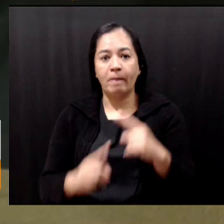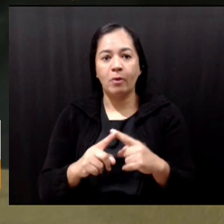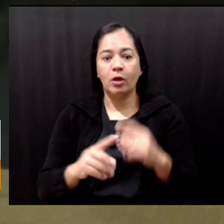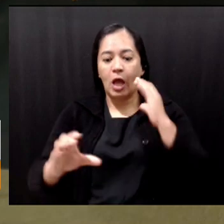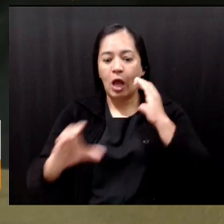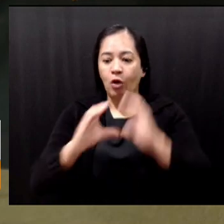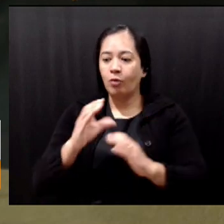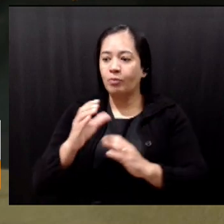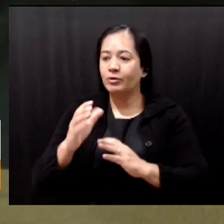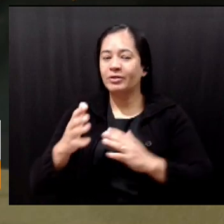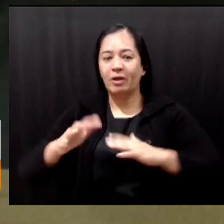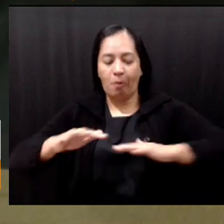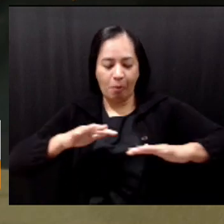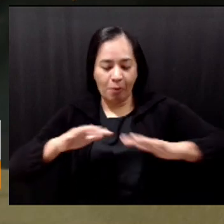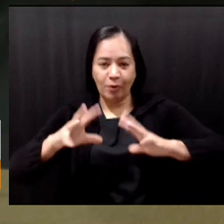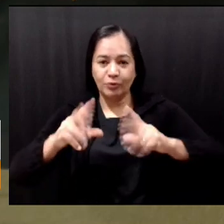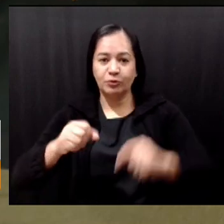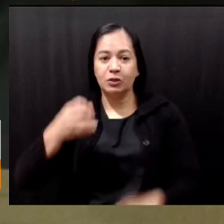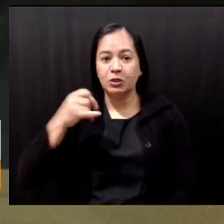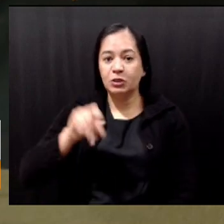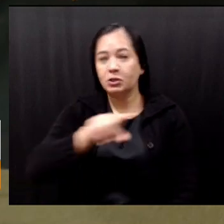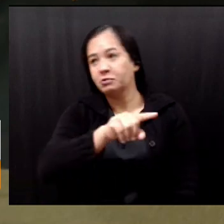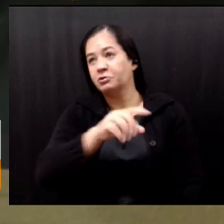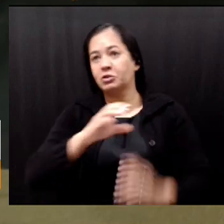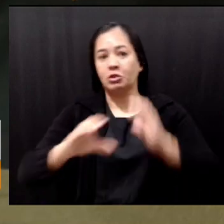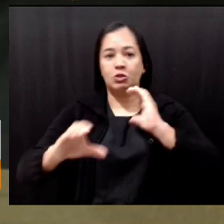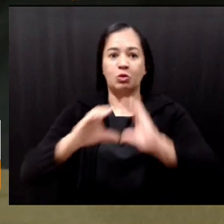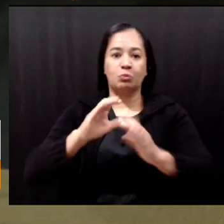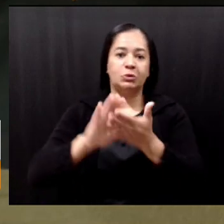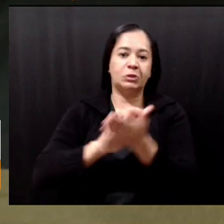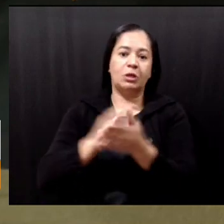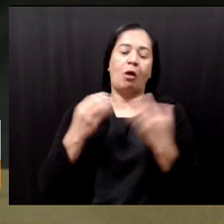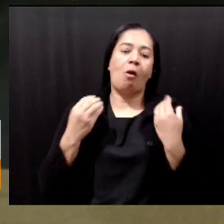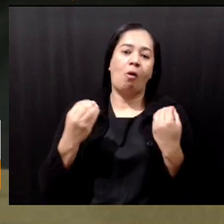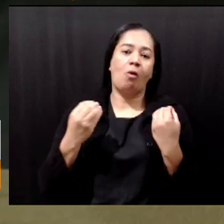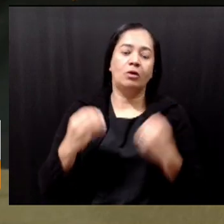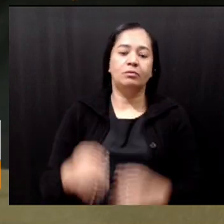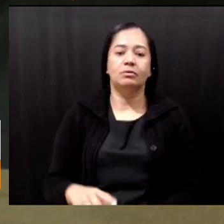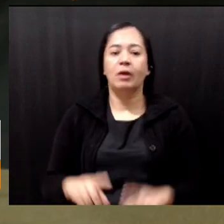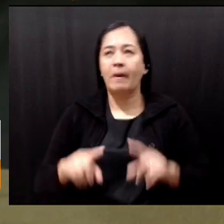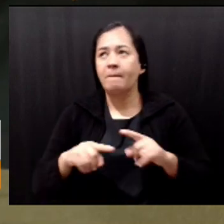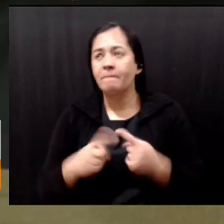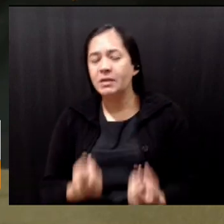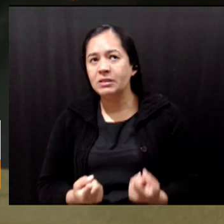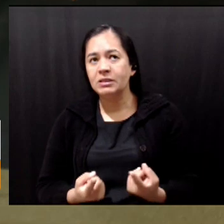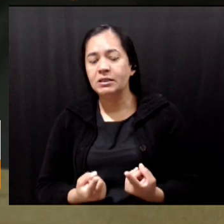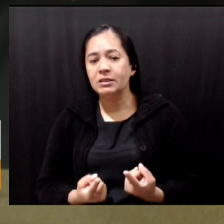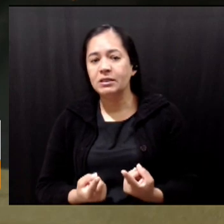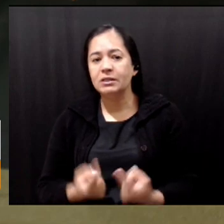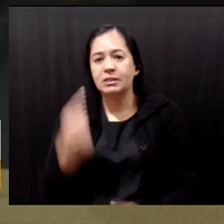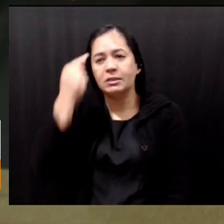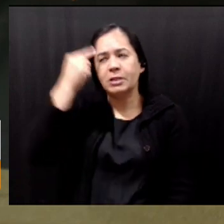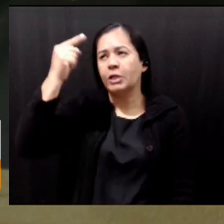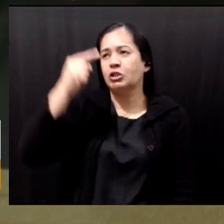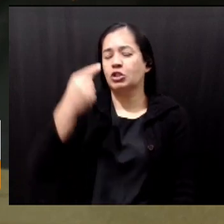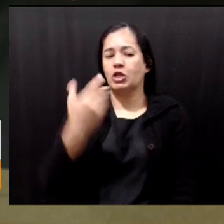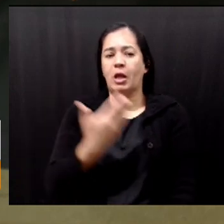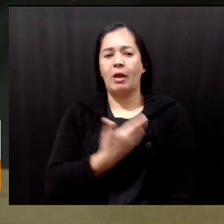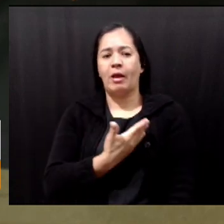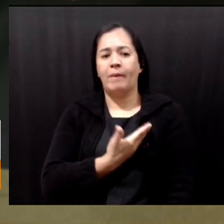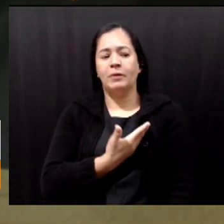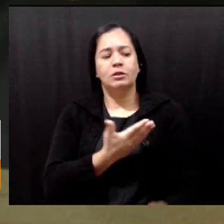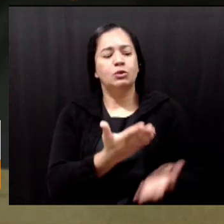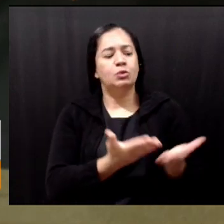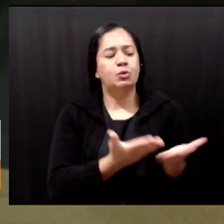você não se comunica, aí não tem como. Agora, Renan, essa ideia, de amizade de baixa manutenção, é uma